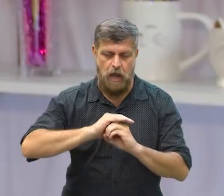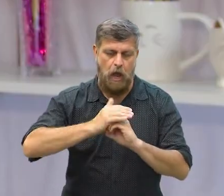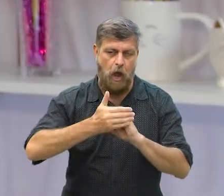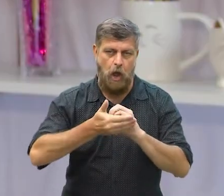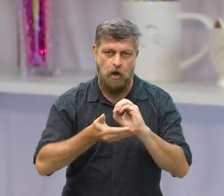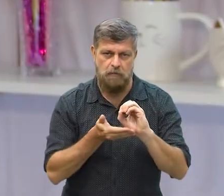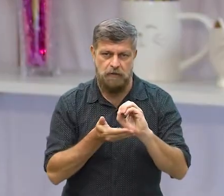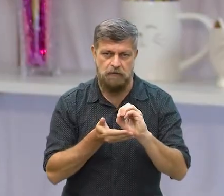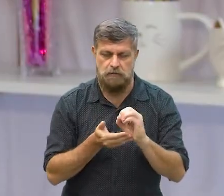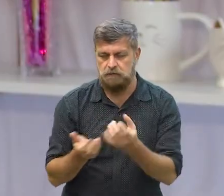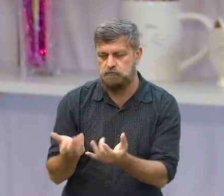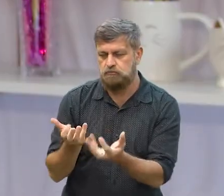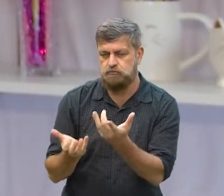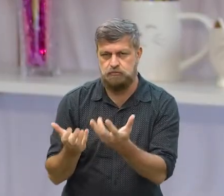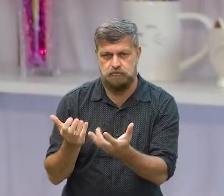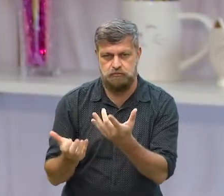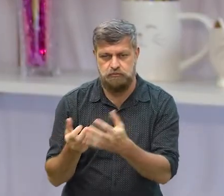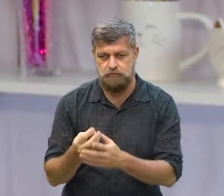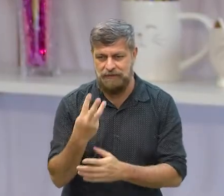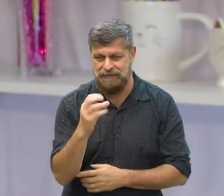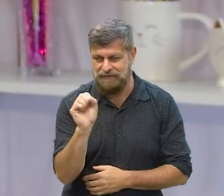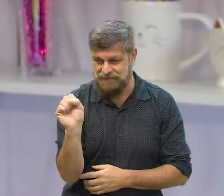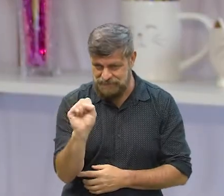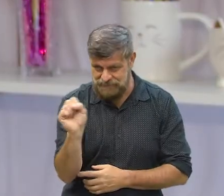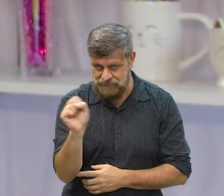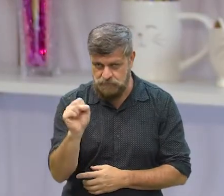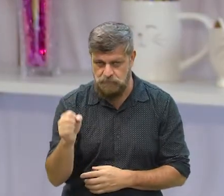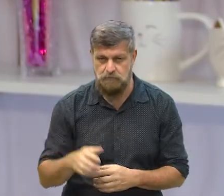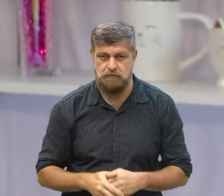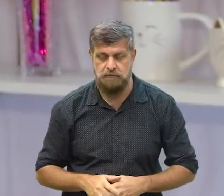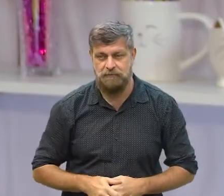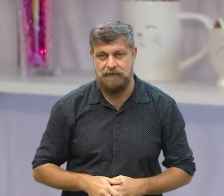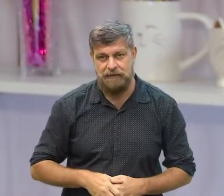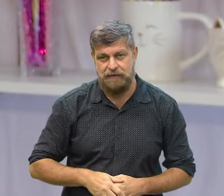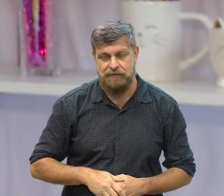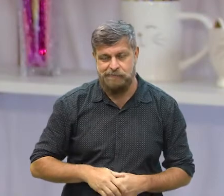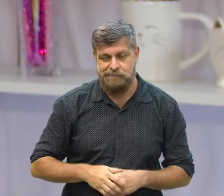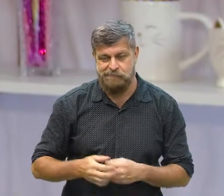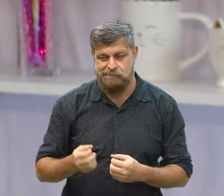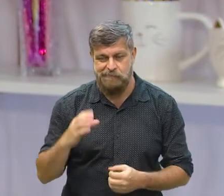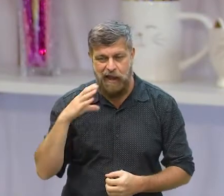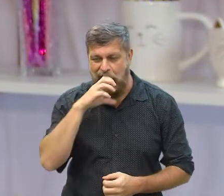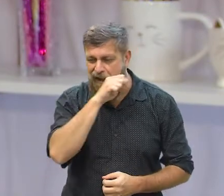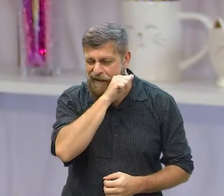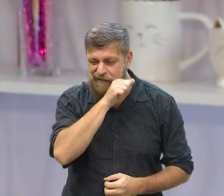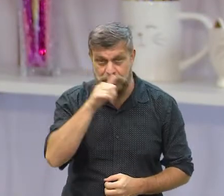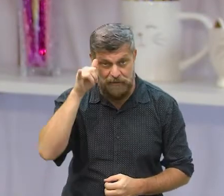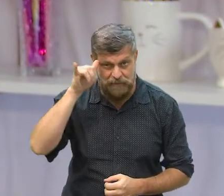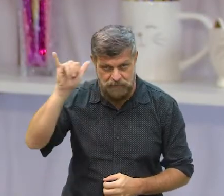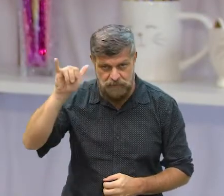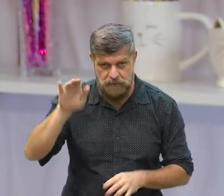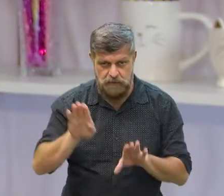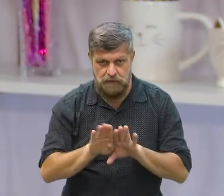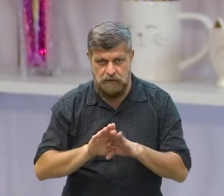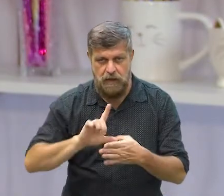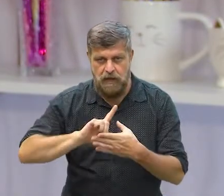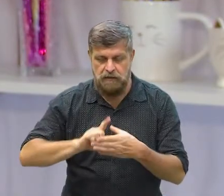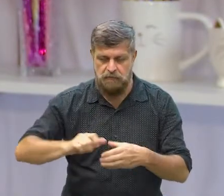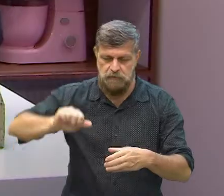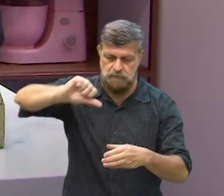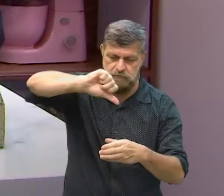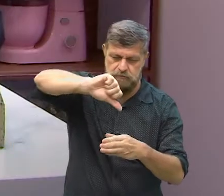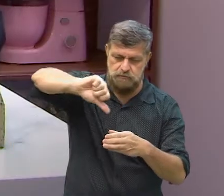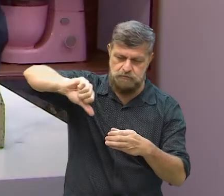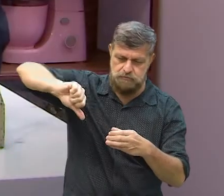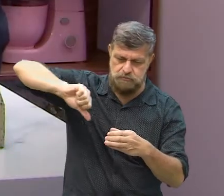só derreter de 30 em 30 segundos para não correr o risco de queimar o chocolate, derreteu completamente. Só fazer o banho e já tá